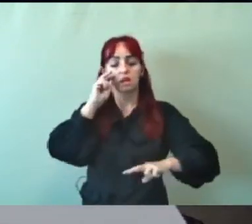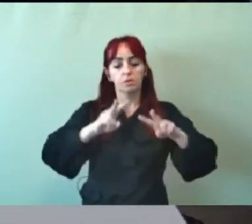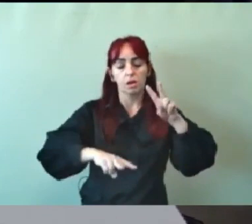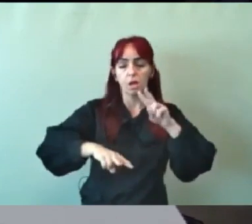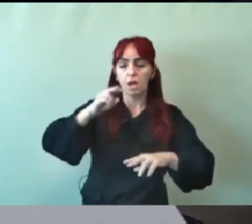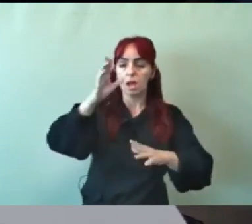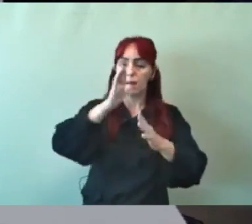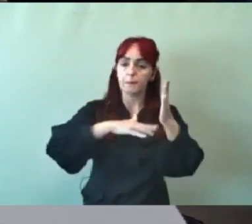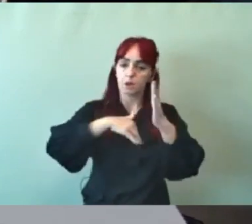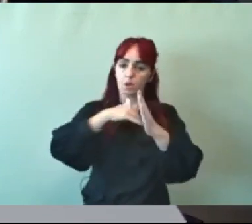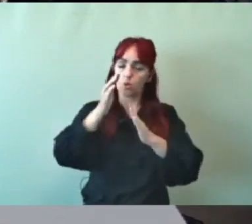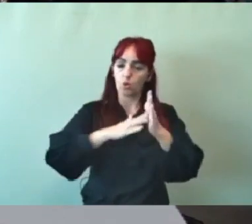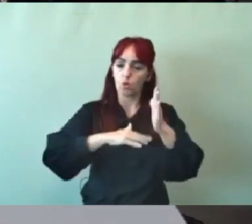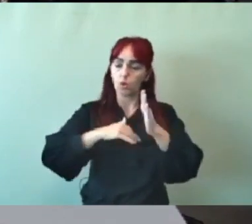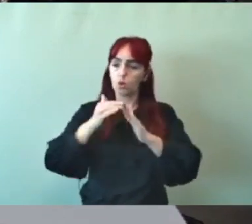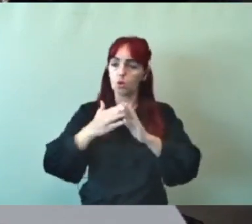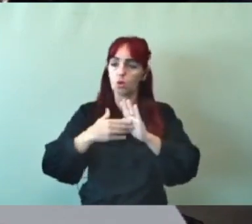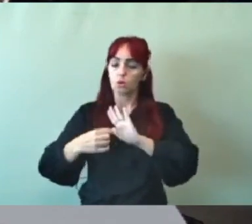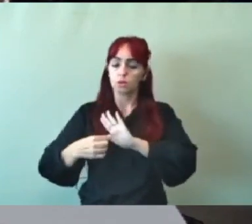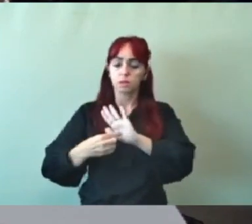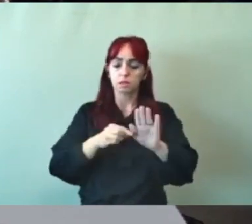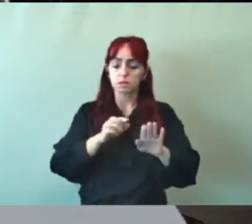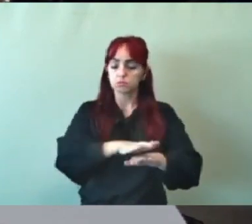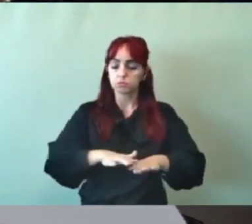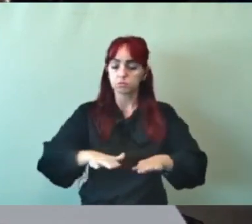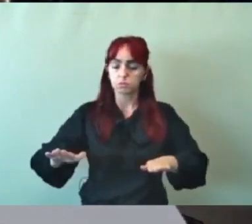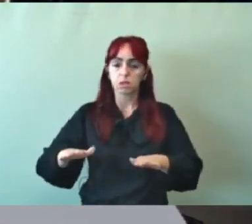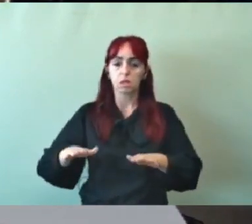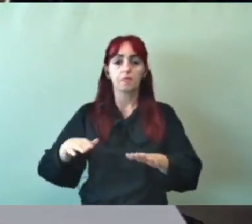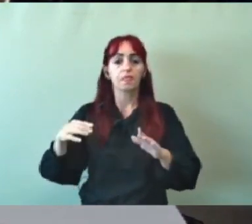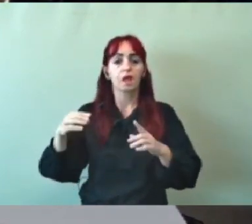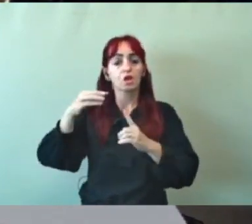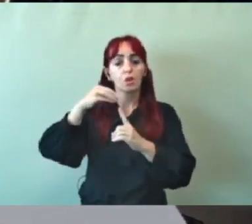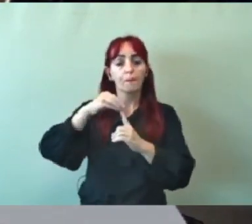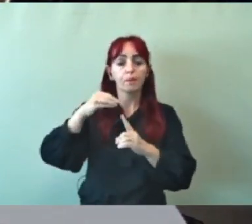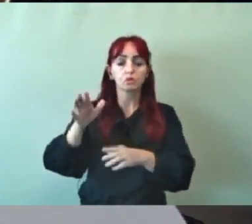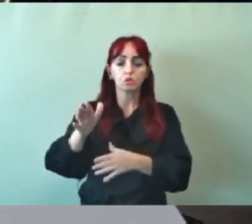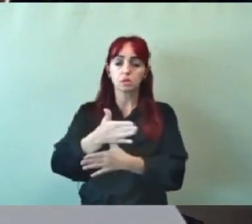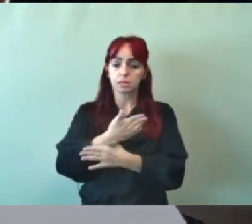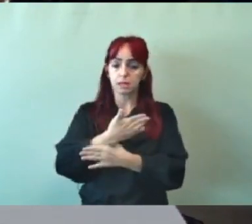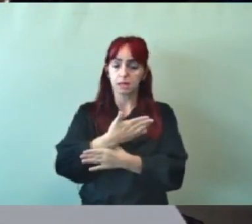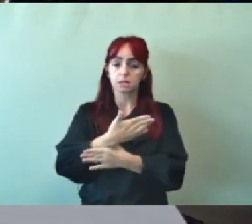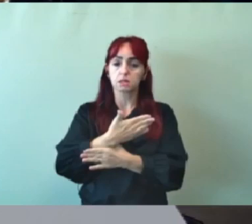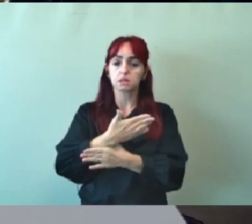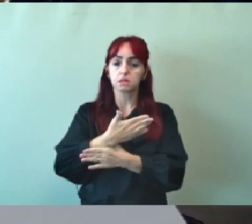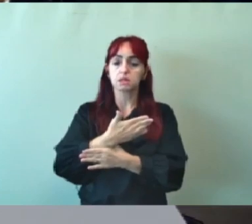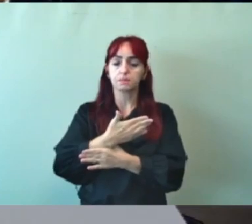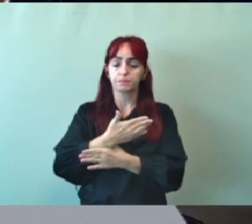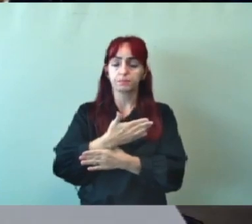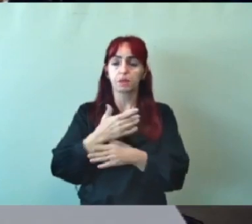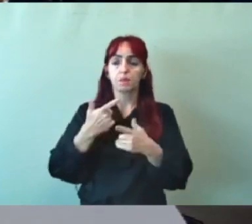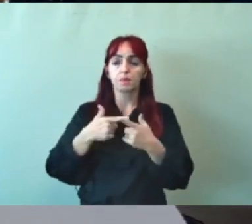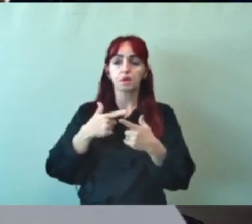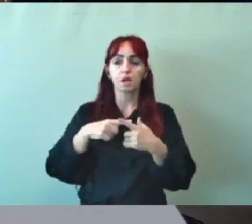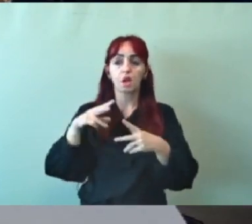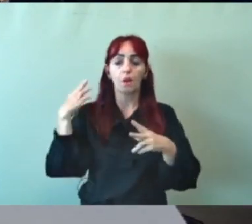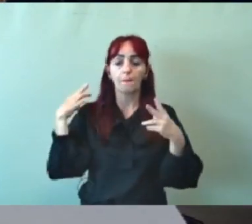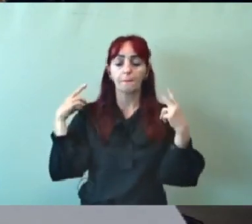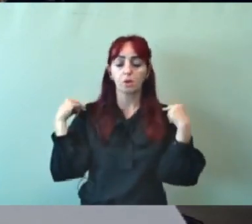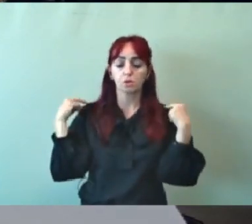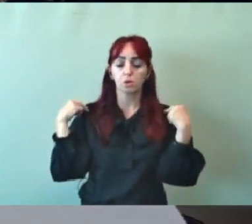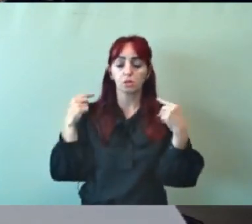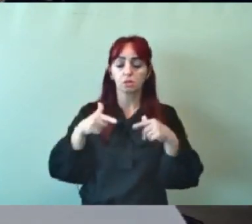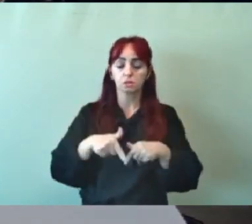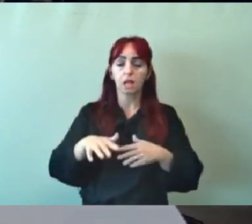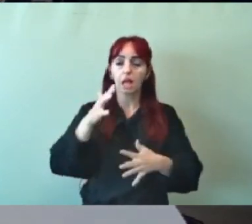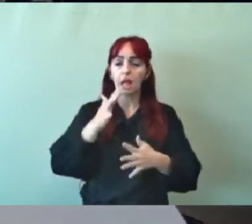indicativa do ponto de táxi na Avenida Afonso Faz de Melo, 640, pois o motorista estaciona no local atrapalhando o funcionamento